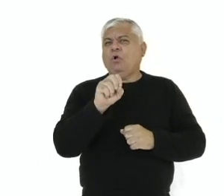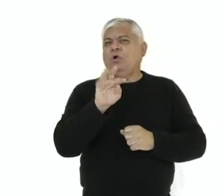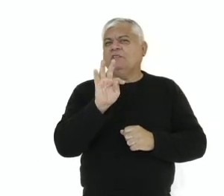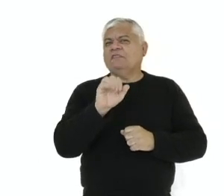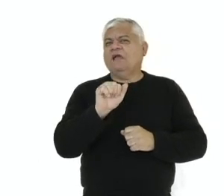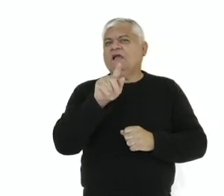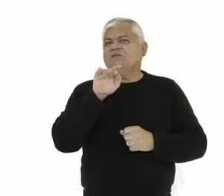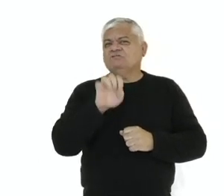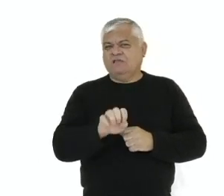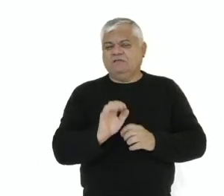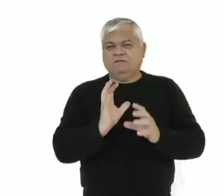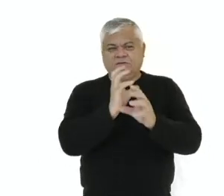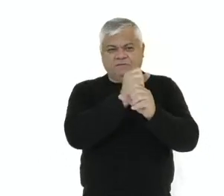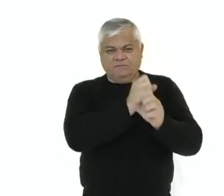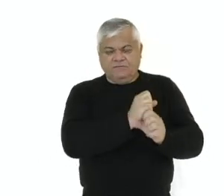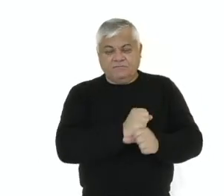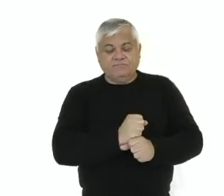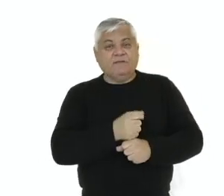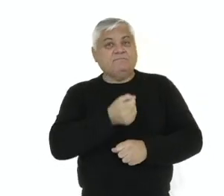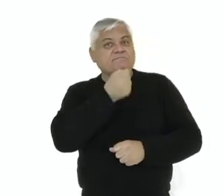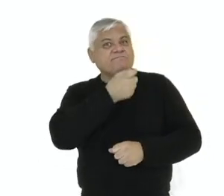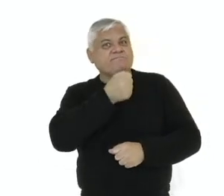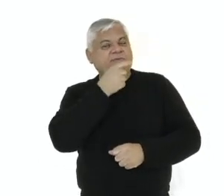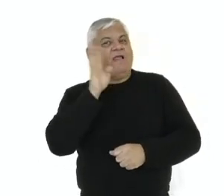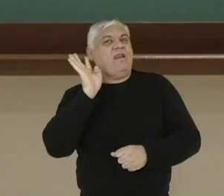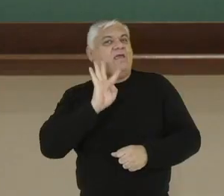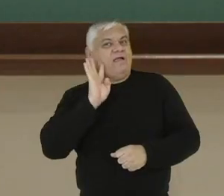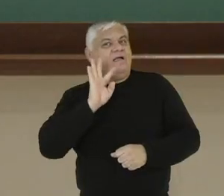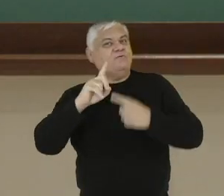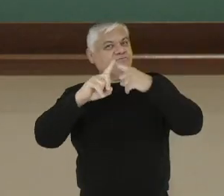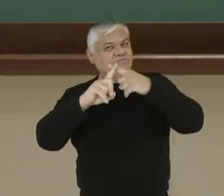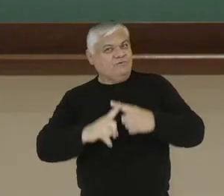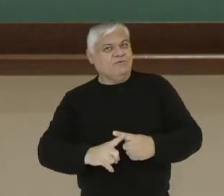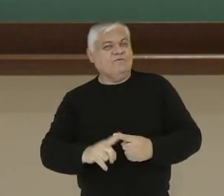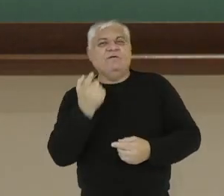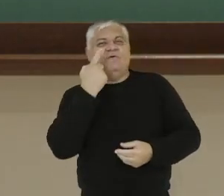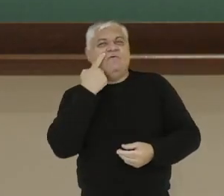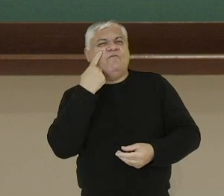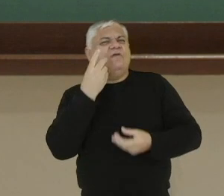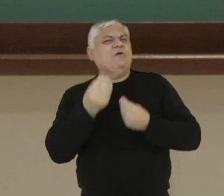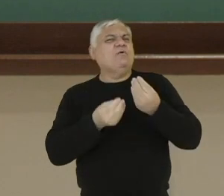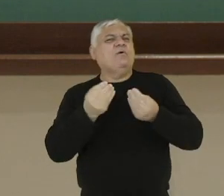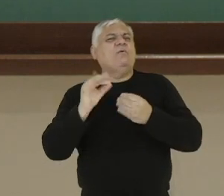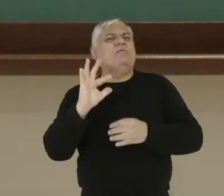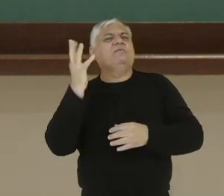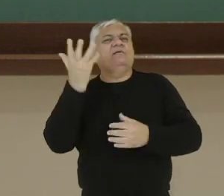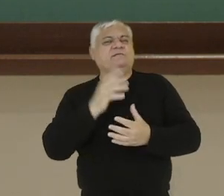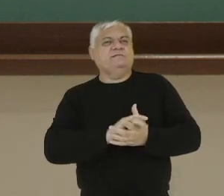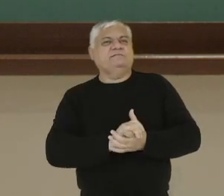resultados, mais divertido é o jogo? Vamos ver o que acontece.